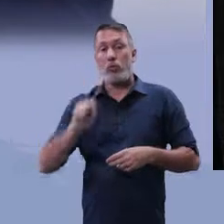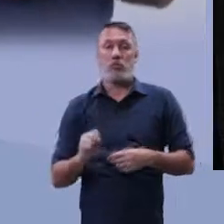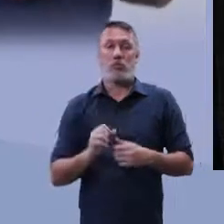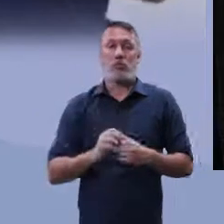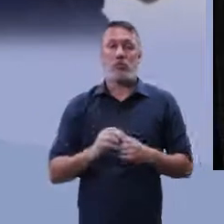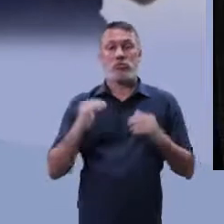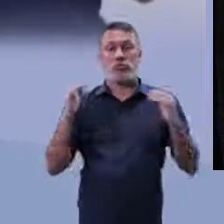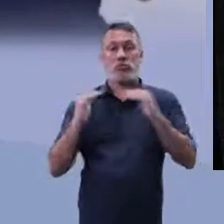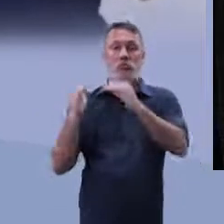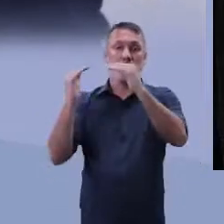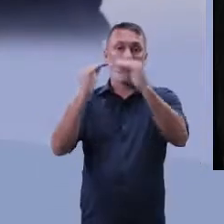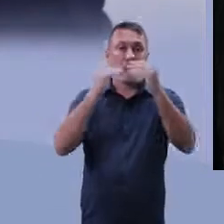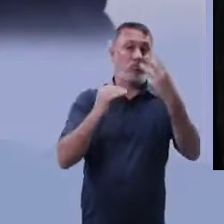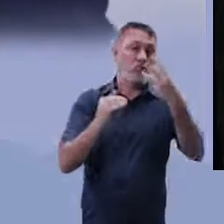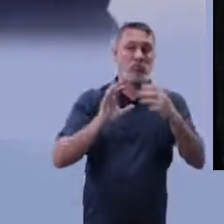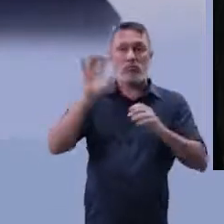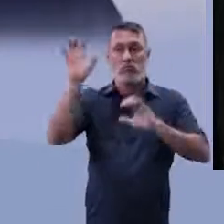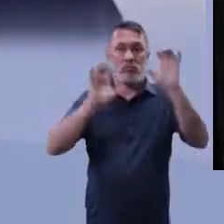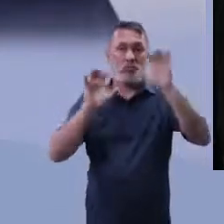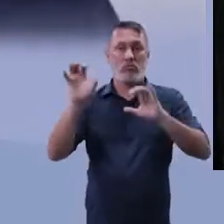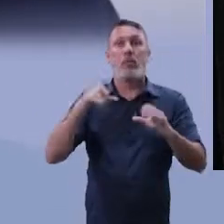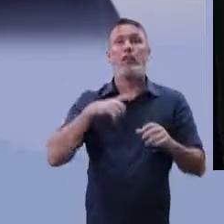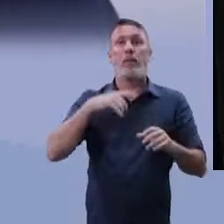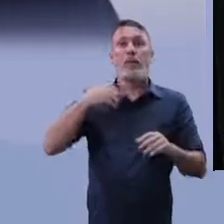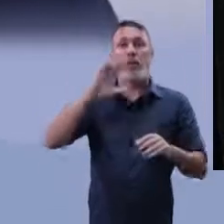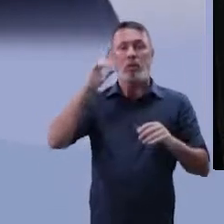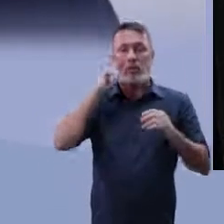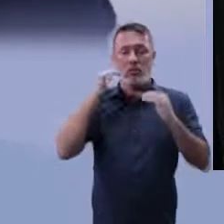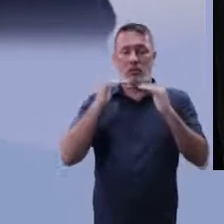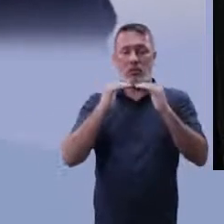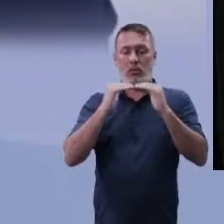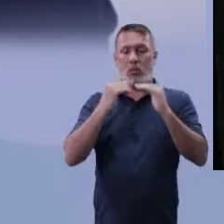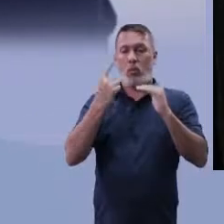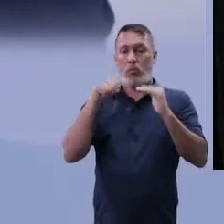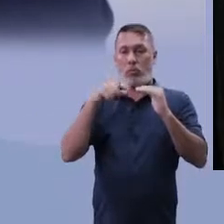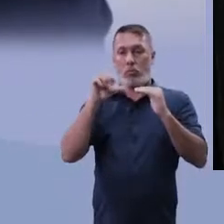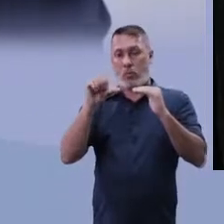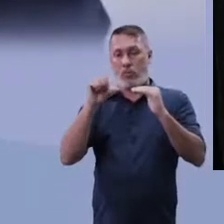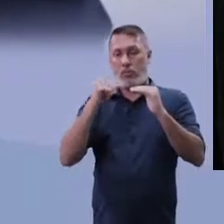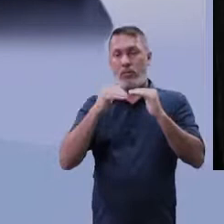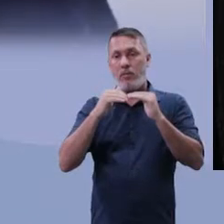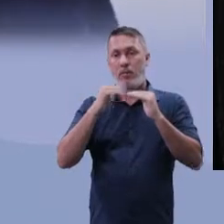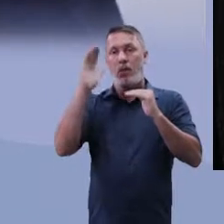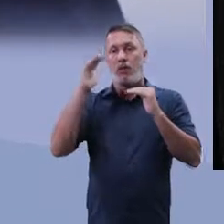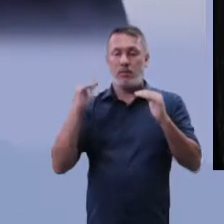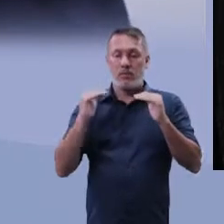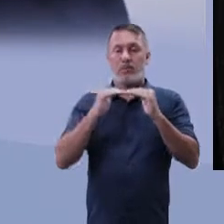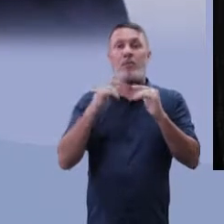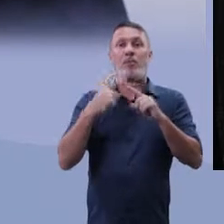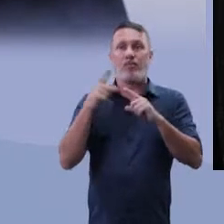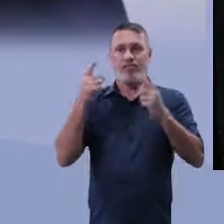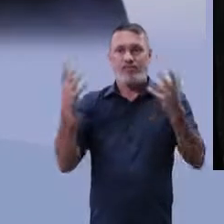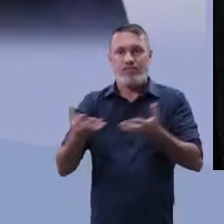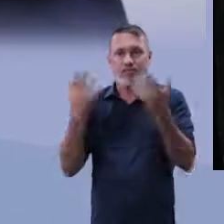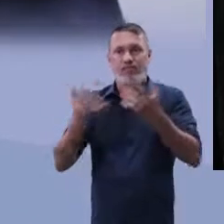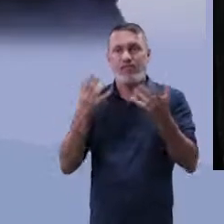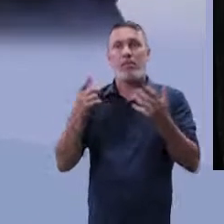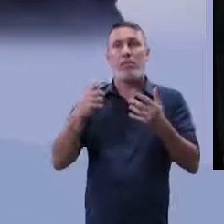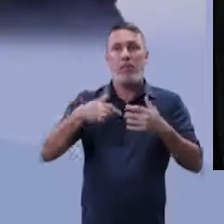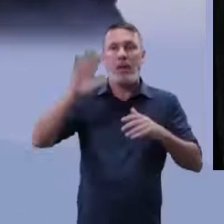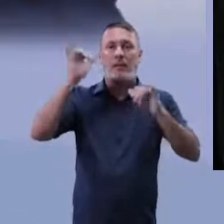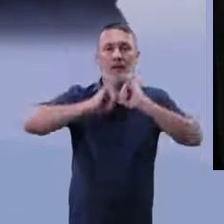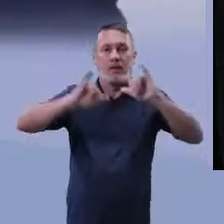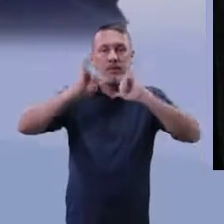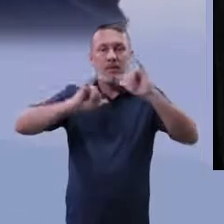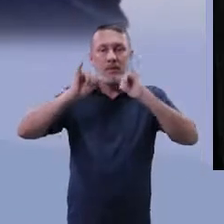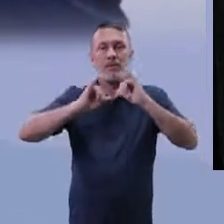O Norte, o Nordeste e o Sudeste. São as 3 regiões onde a gente vai intensificar a campanha de doação de sangue, porque